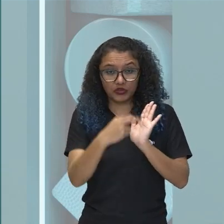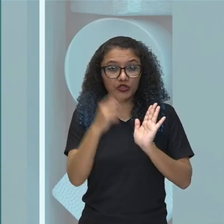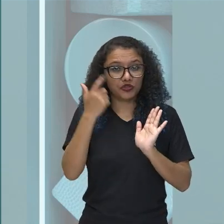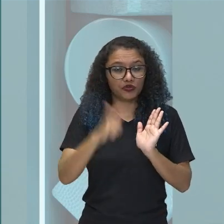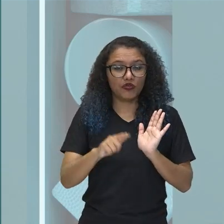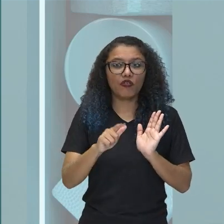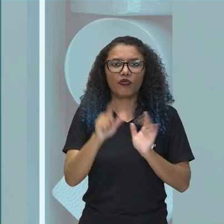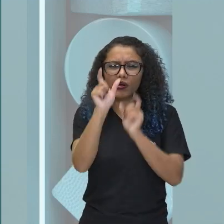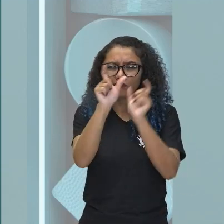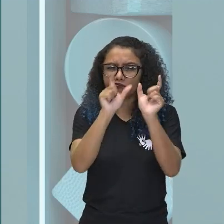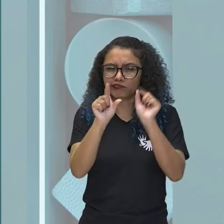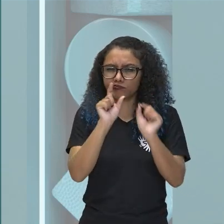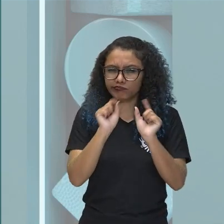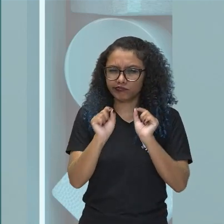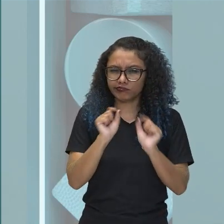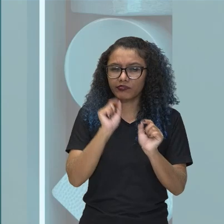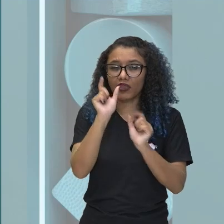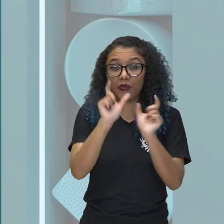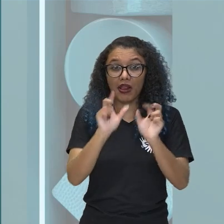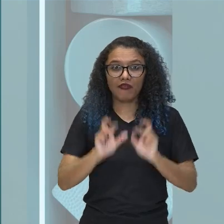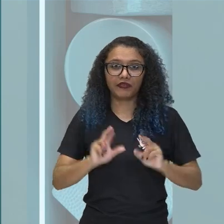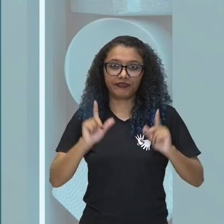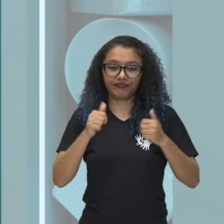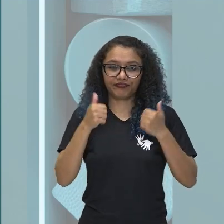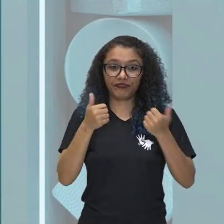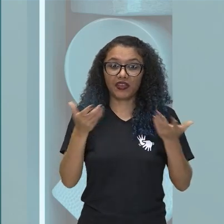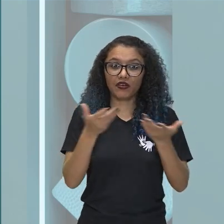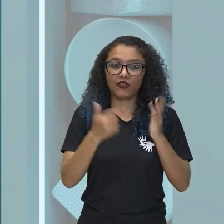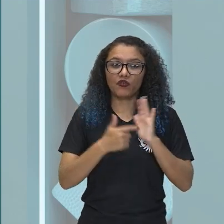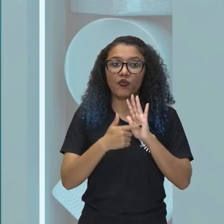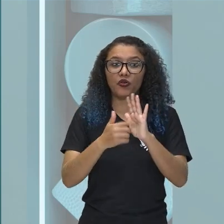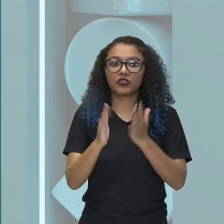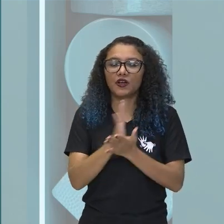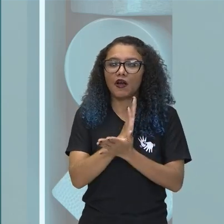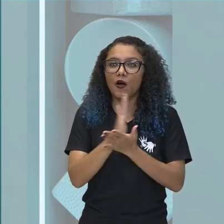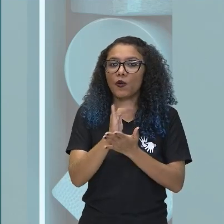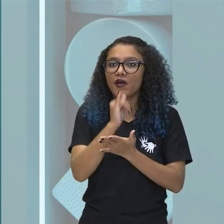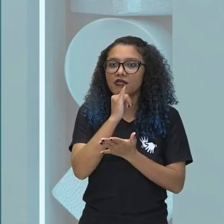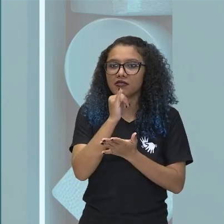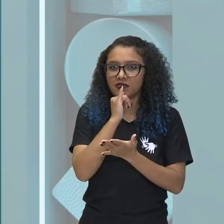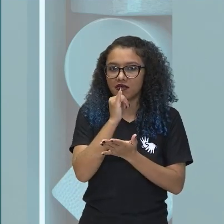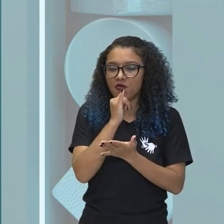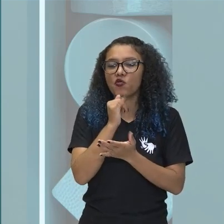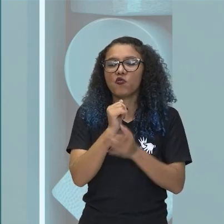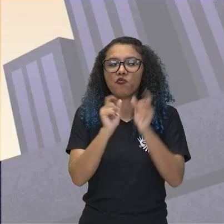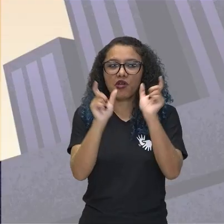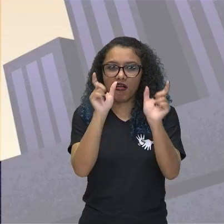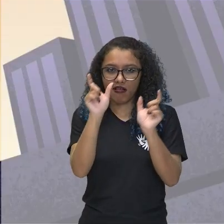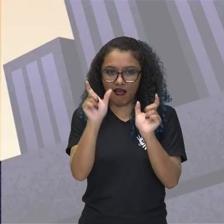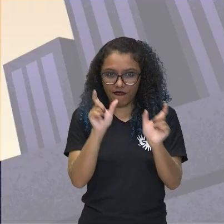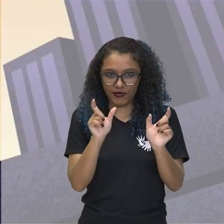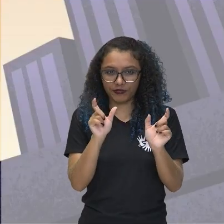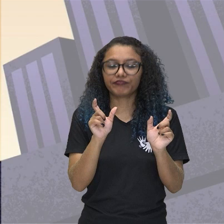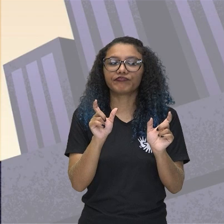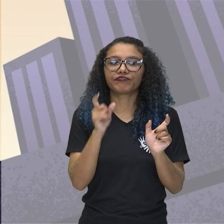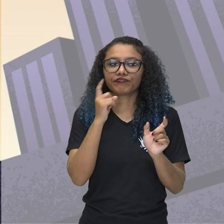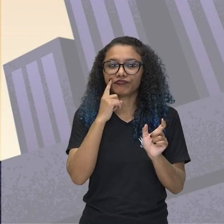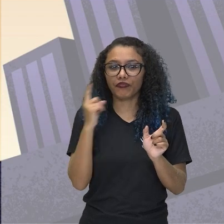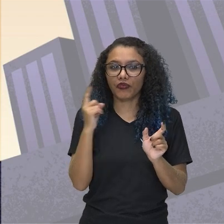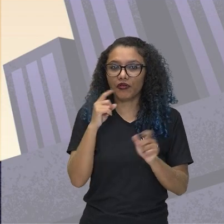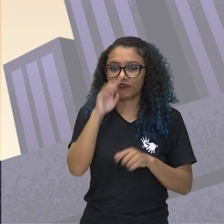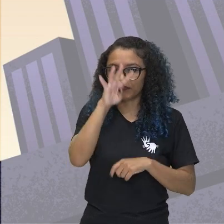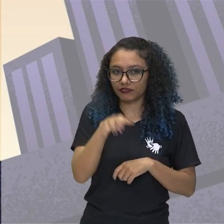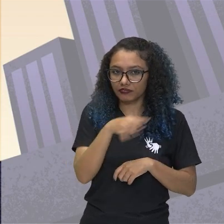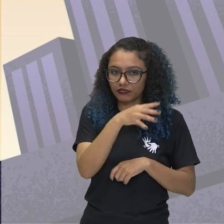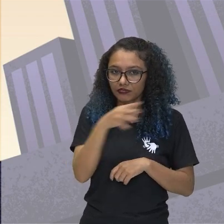presentes. Agora eu quero apresentar a vocês alguns exemplos de palavras heterotônicas. Vamos ver. Na primeira coluna, nós